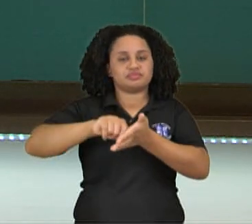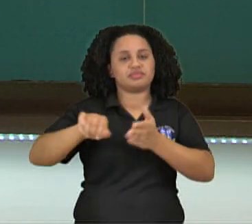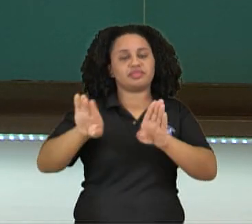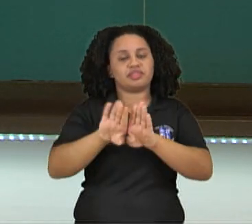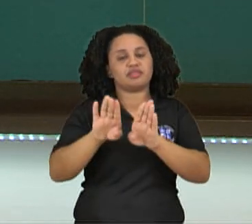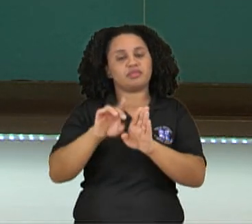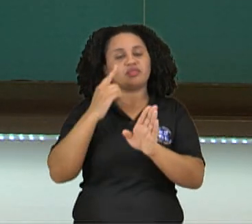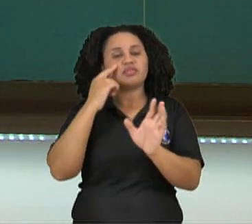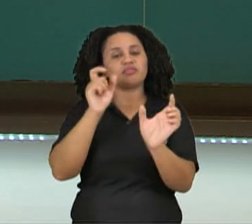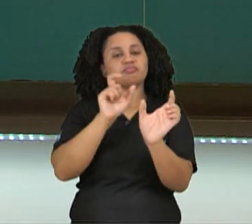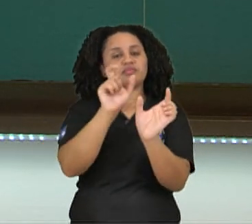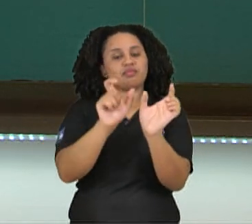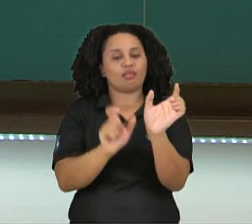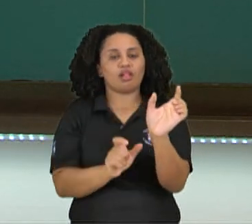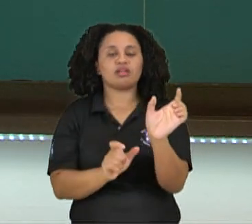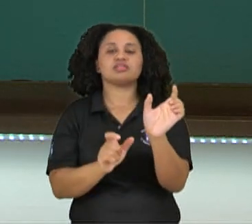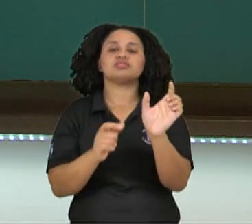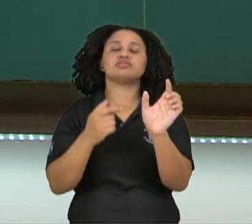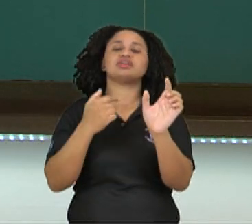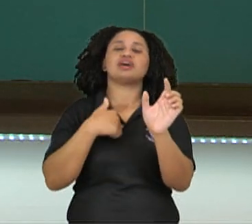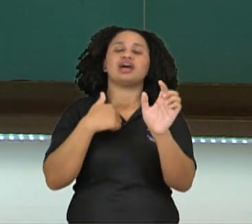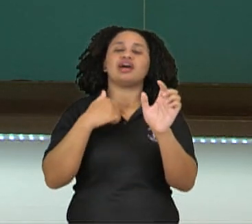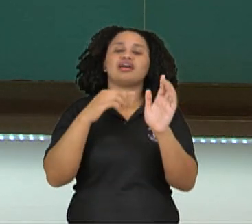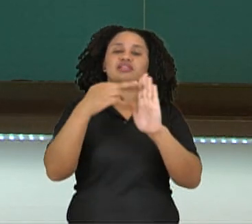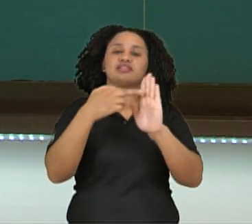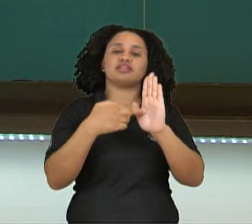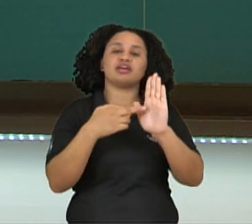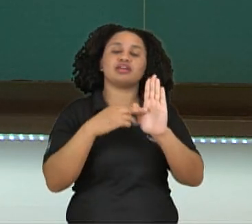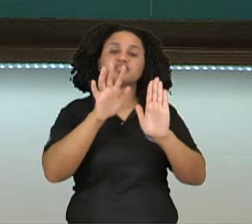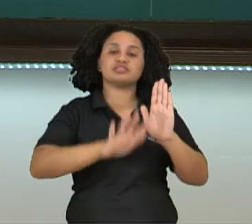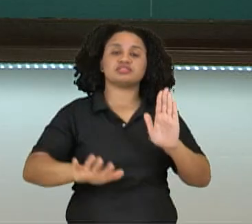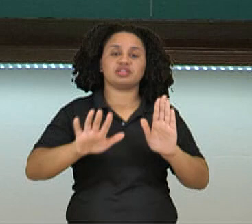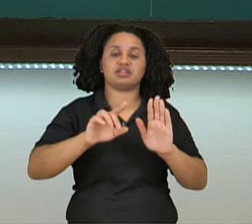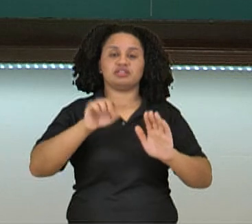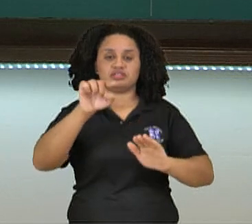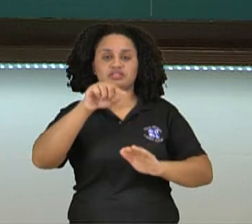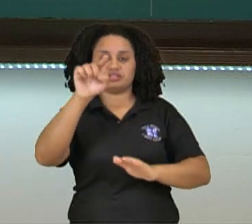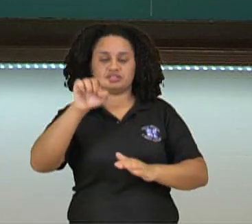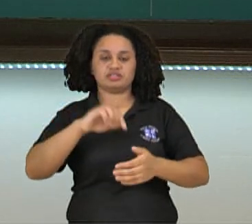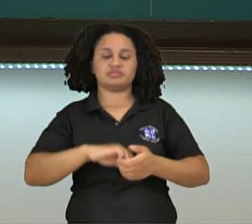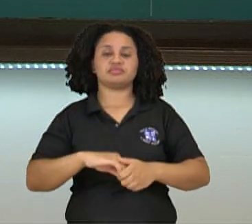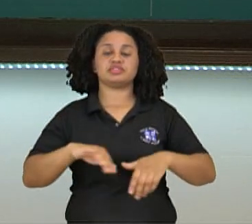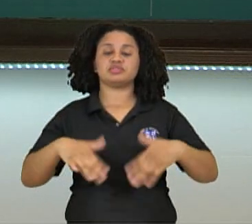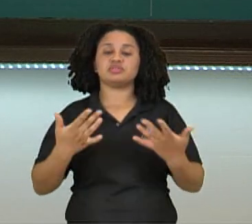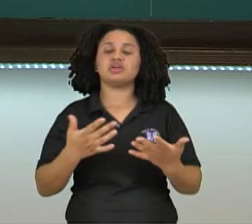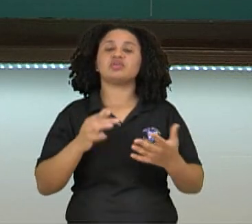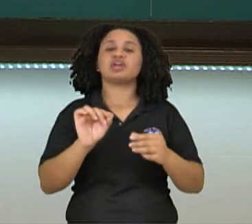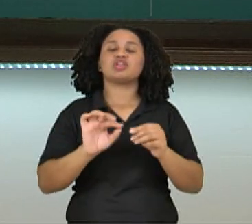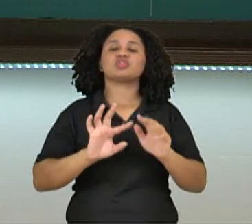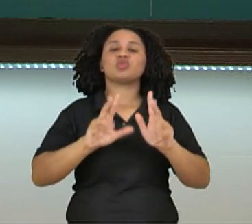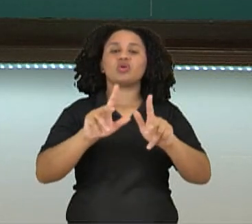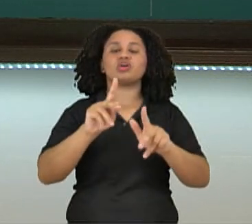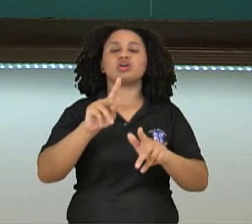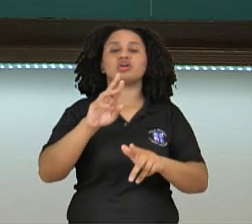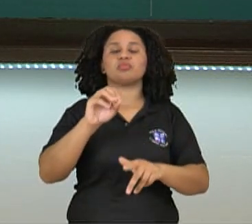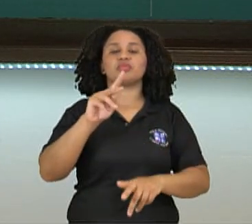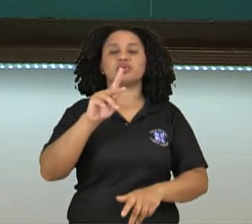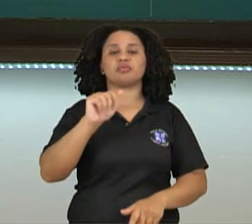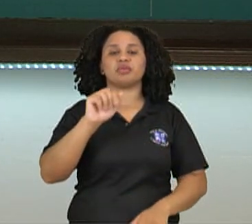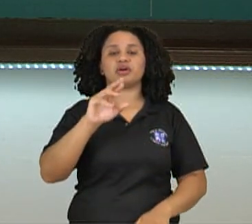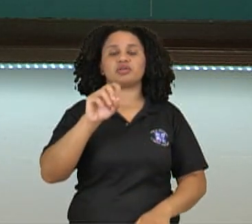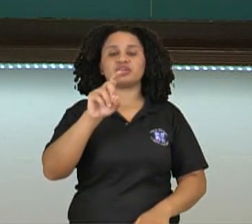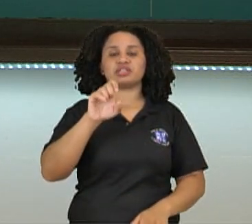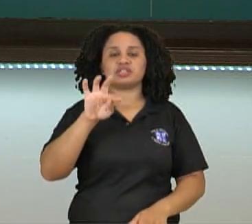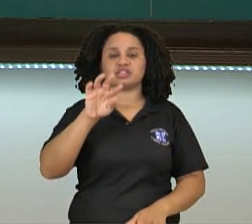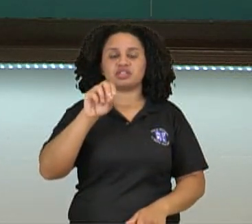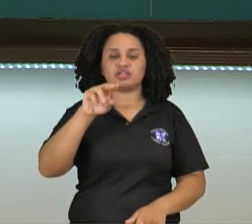palavras segundo as regras gerais de acentuação, certo? Então, só frisando que todas as proparoxítonas são acentuadas, né?